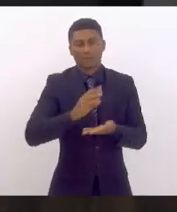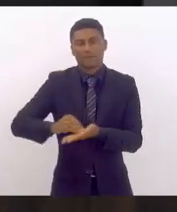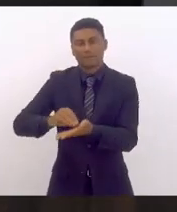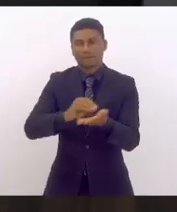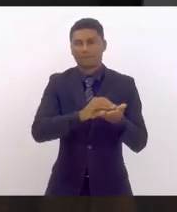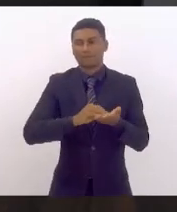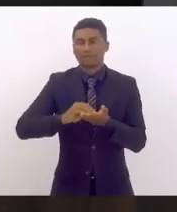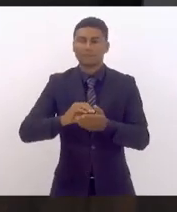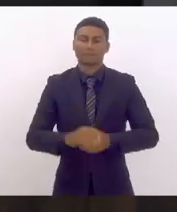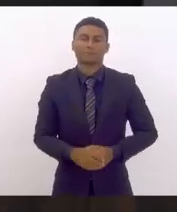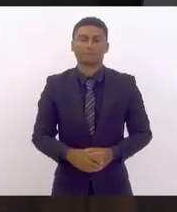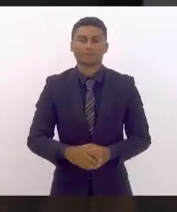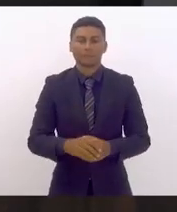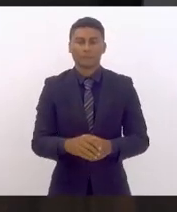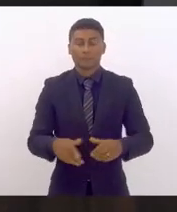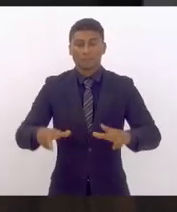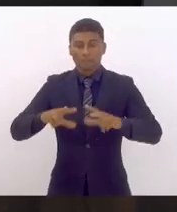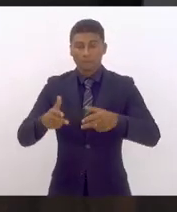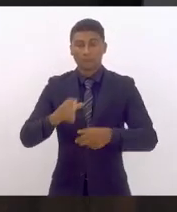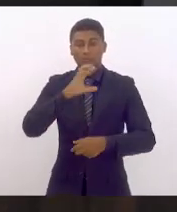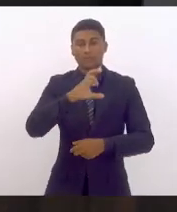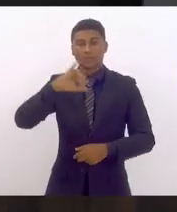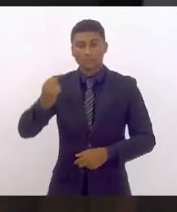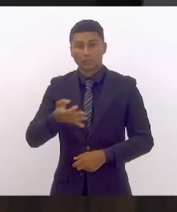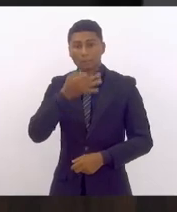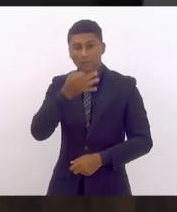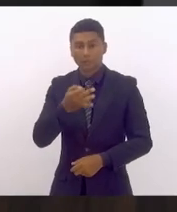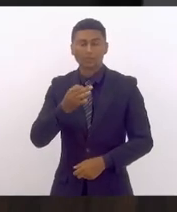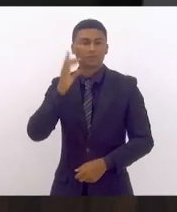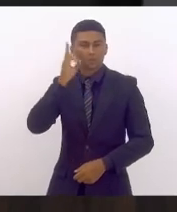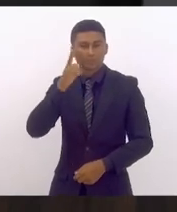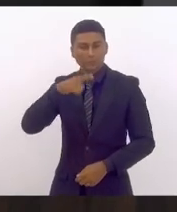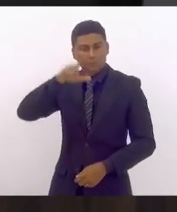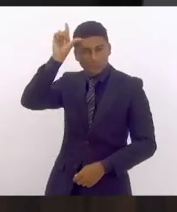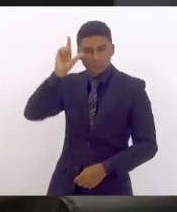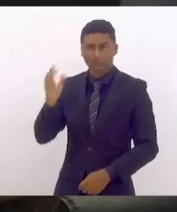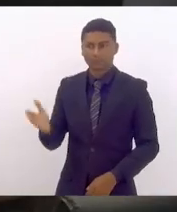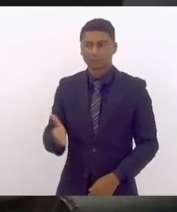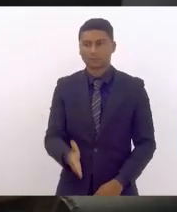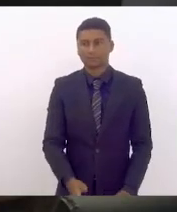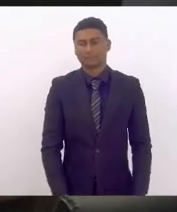para emitir parecer pela comissão da Justiça Deputado Luiz Paulo